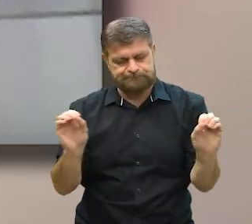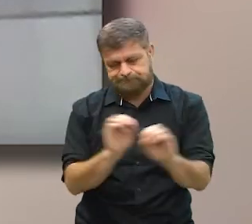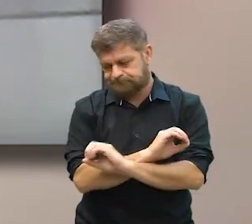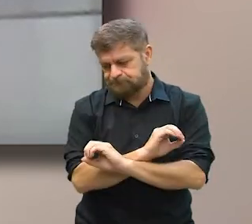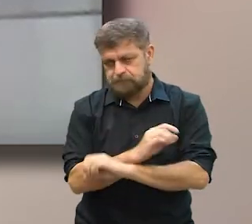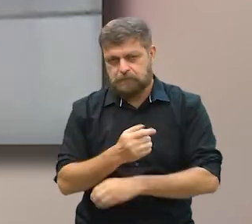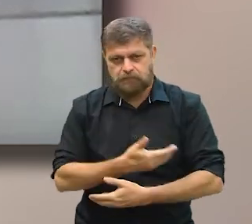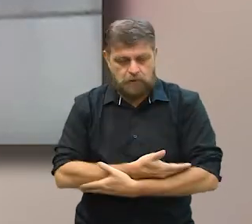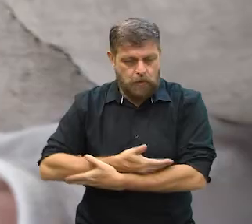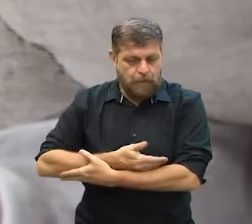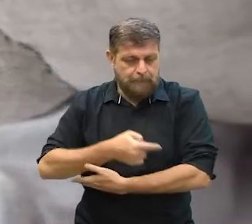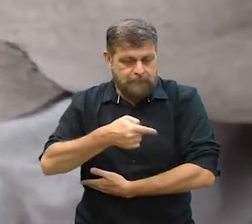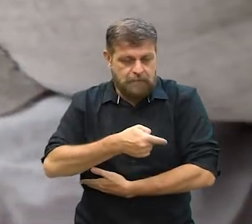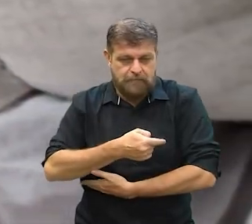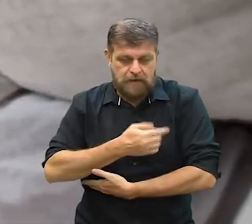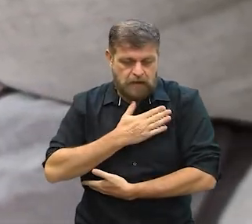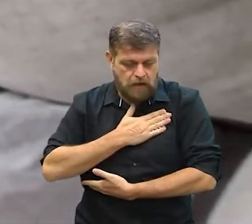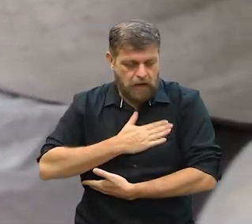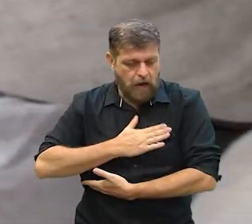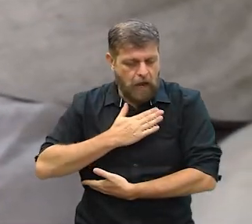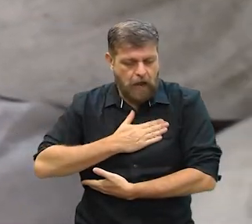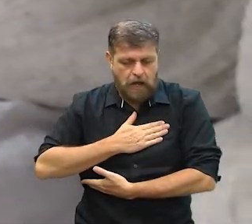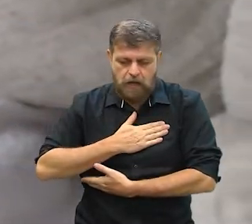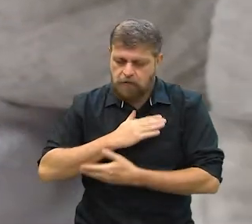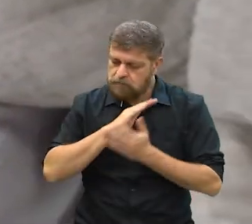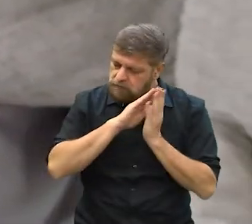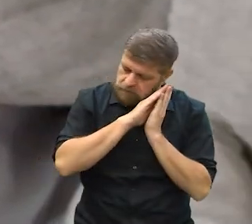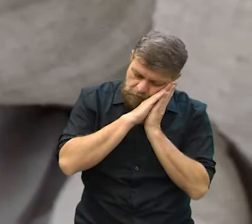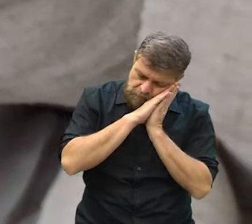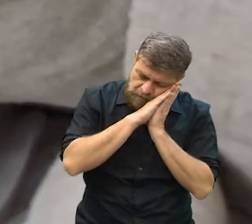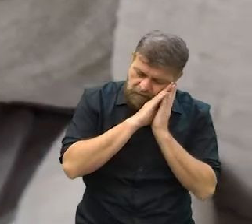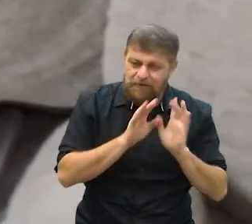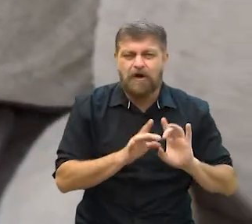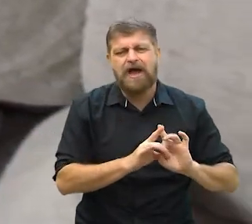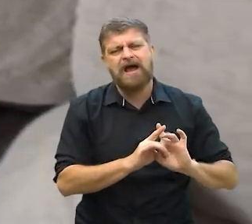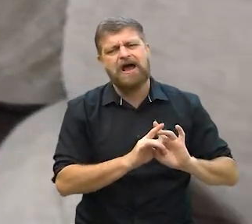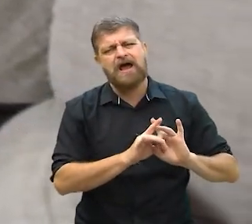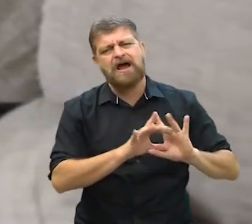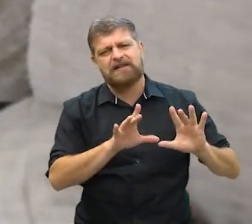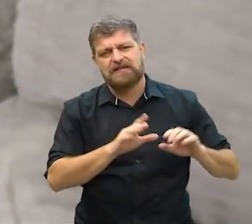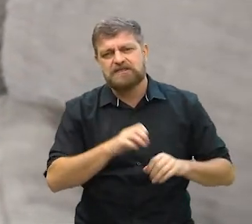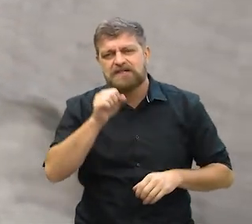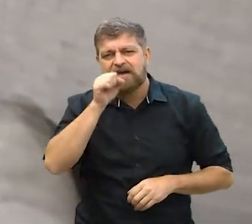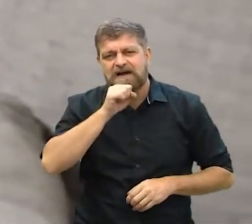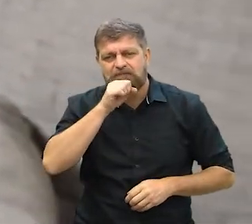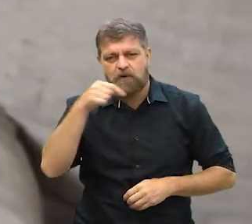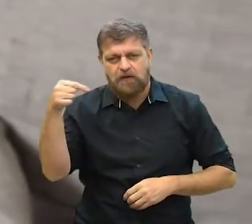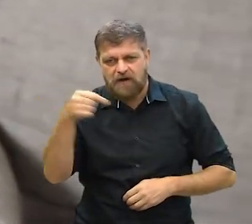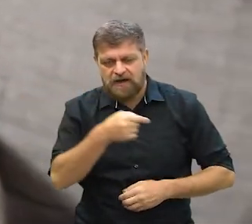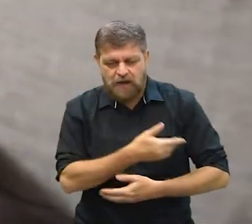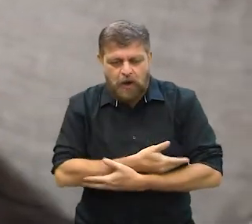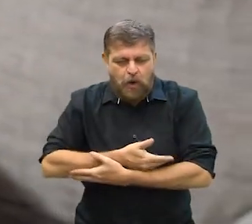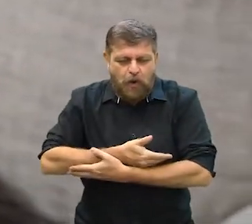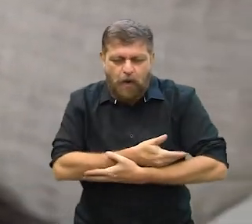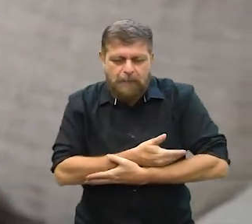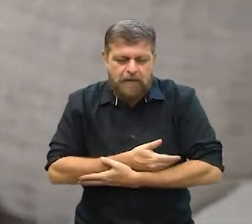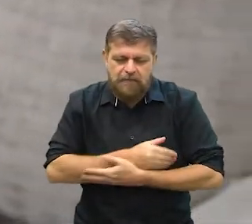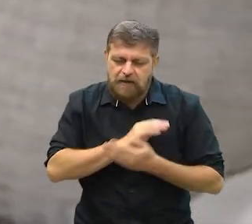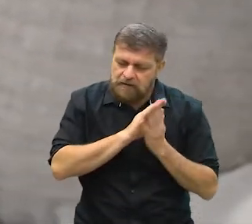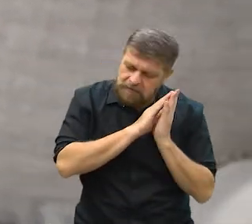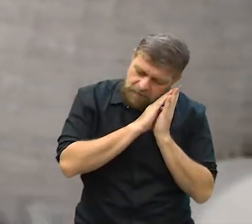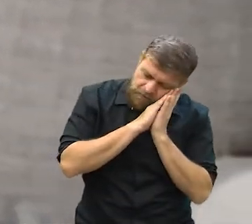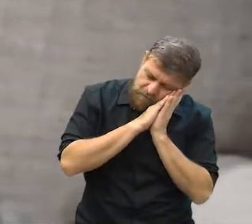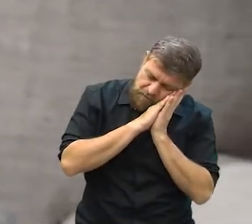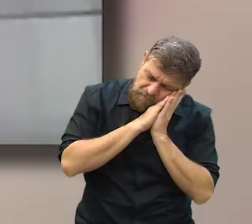considero adequado. O bebê que está dormindo tranquilo deve ser deixado dormir tranquilo. Como dizem as avós, o